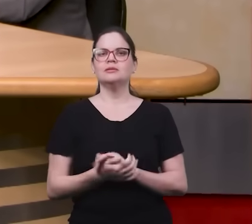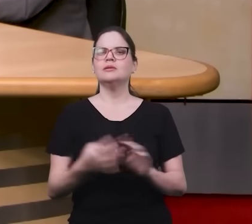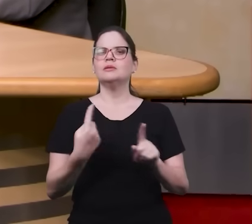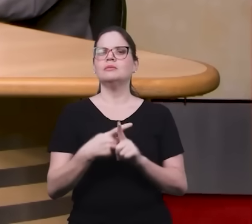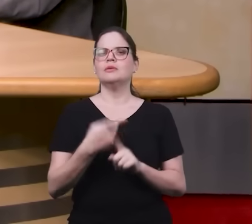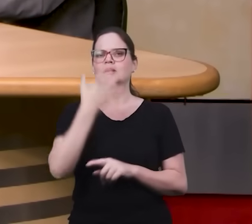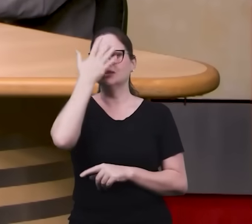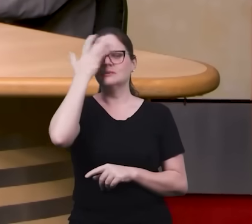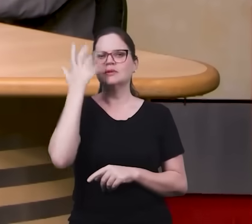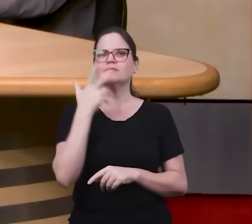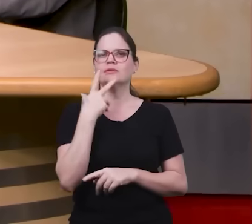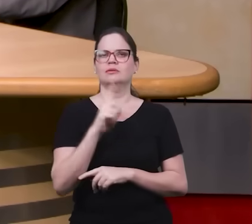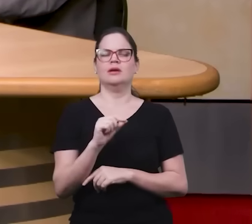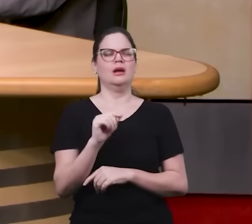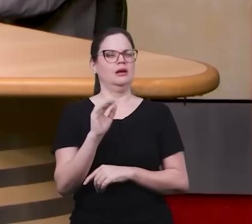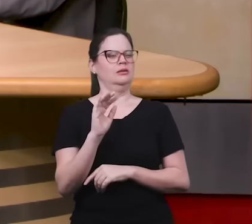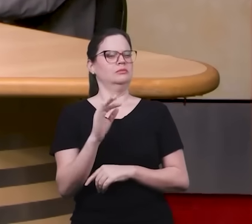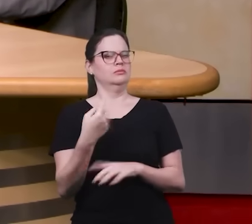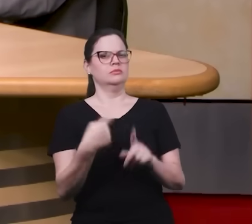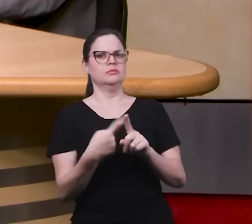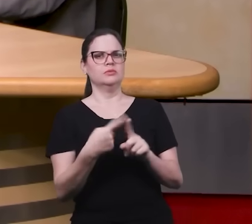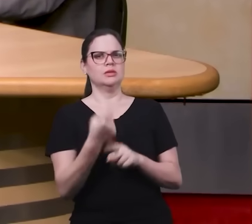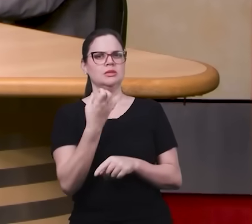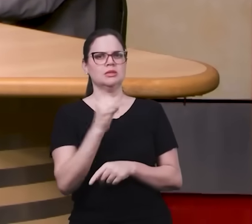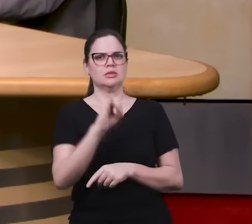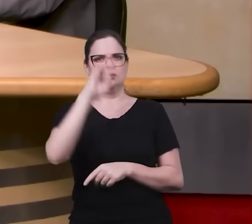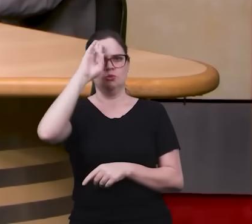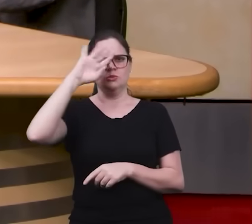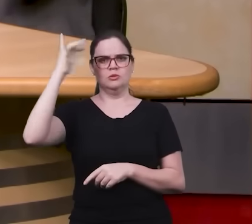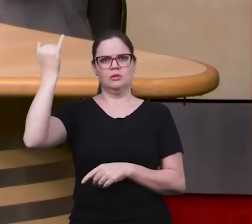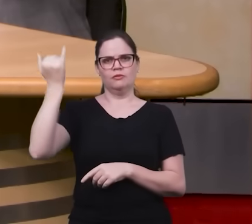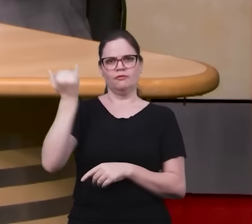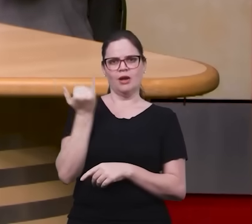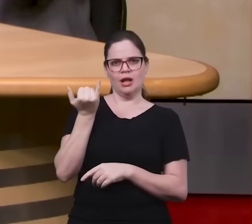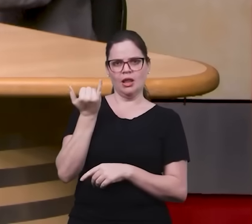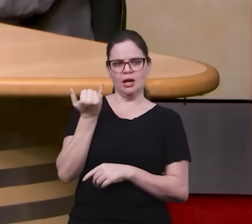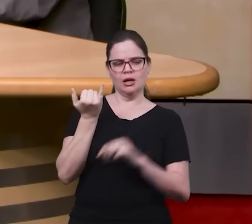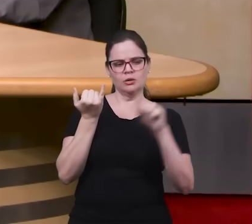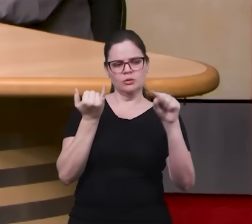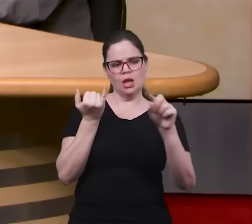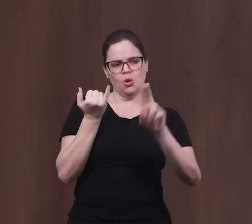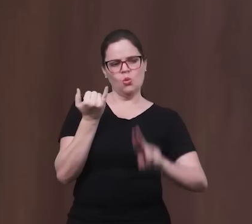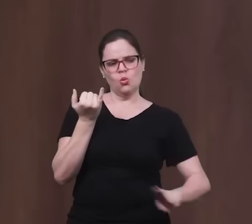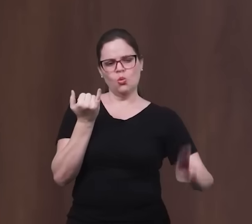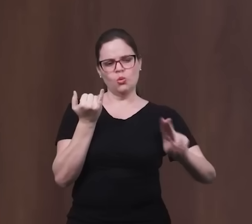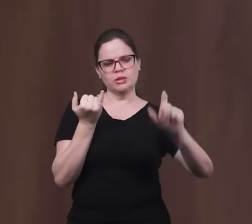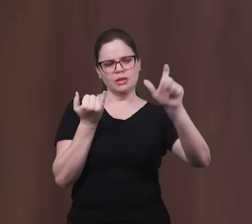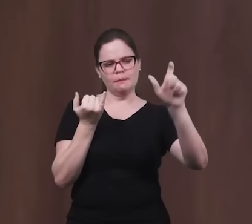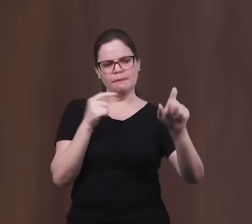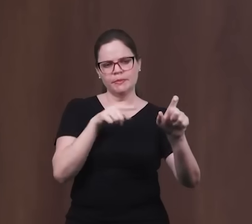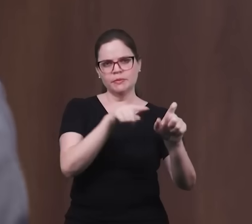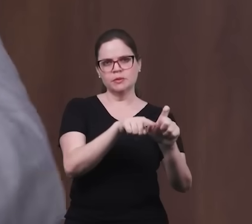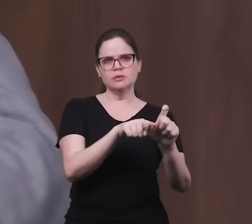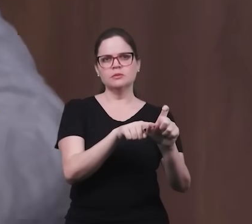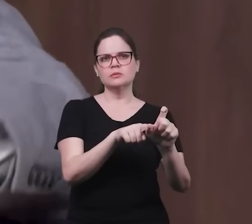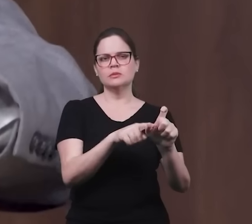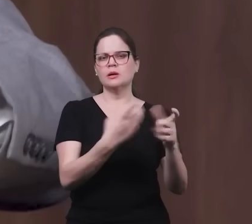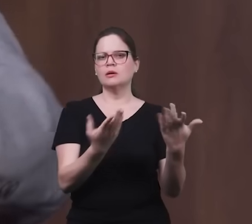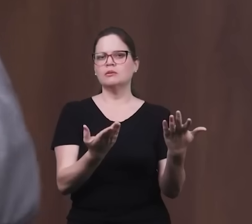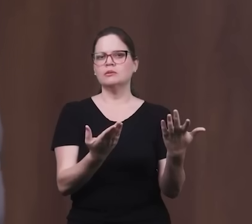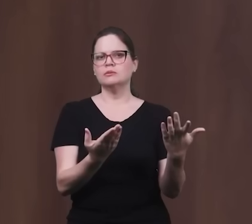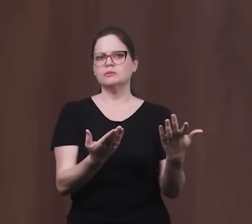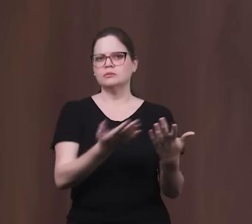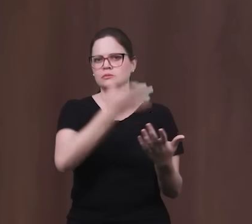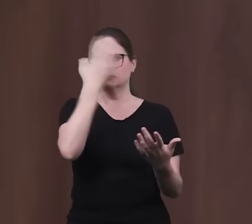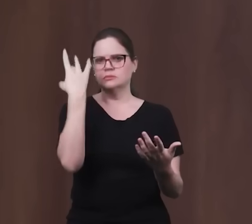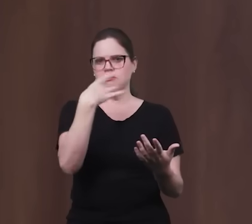irmãos dizem assim, mas por que se o Senhor está falando através do irmão, mas o Espírito